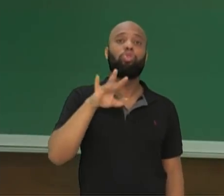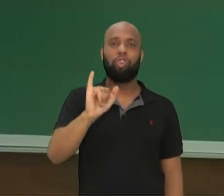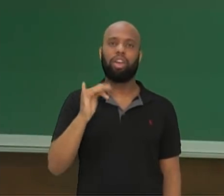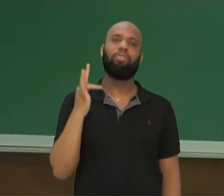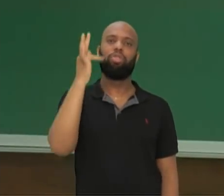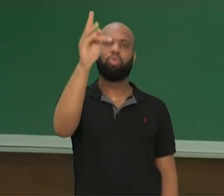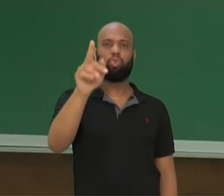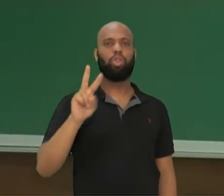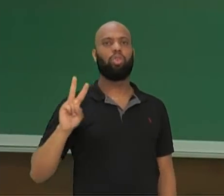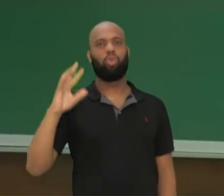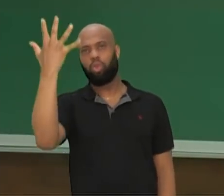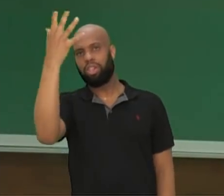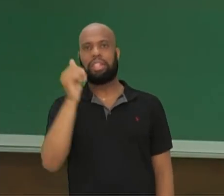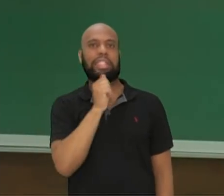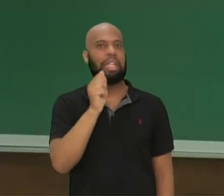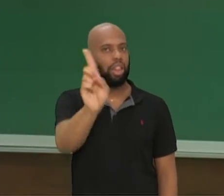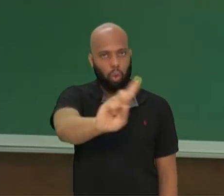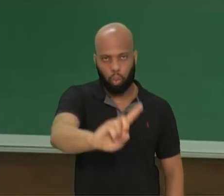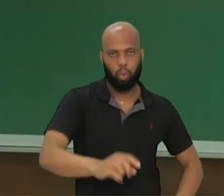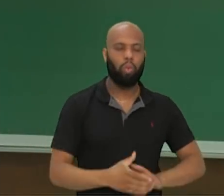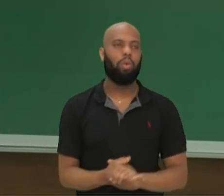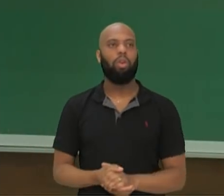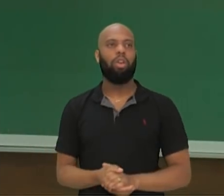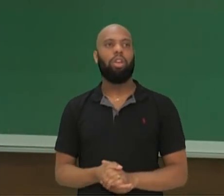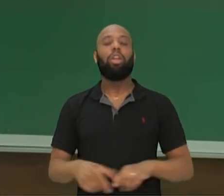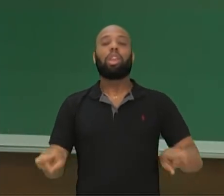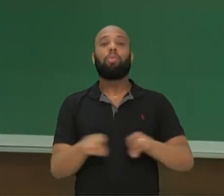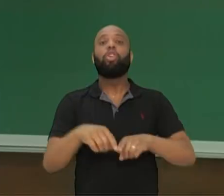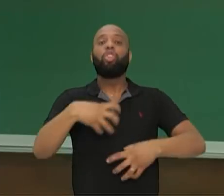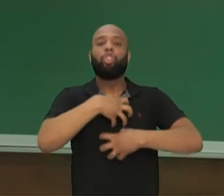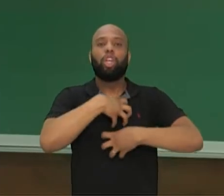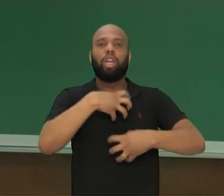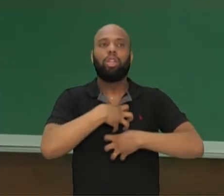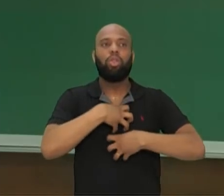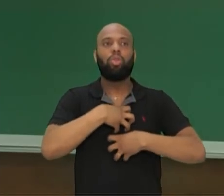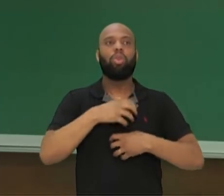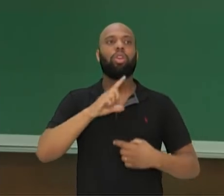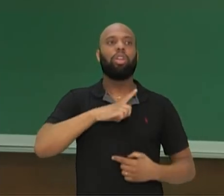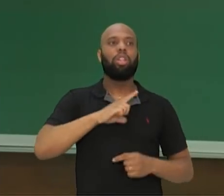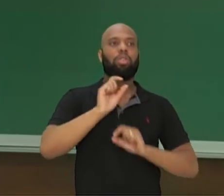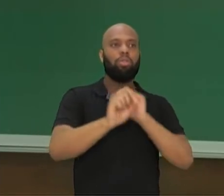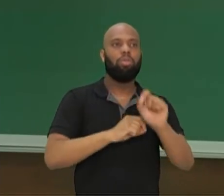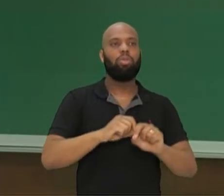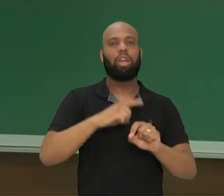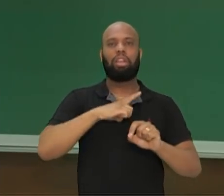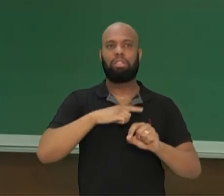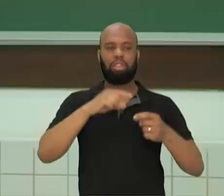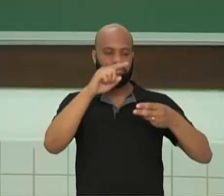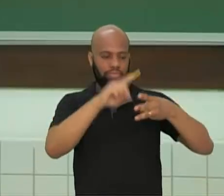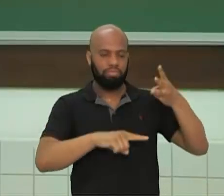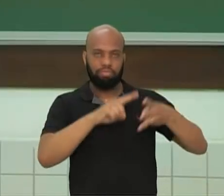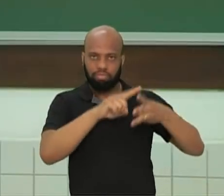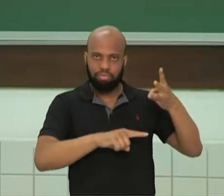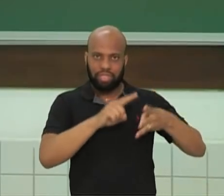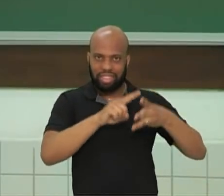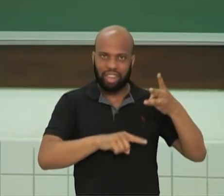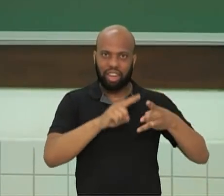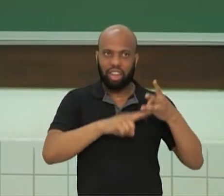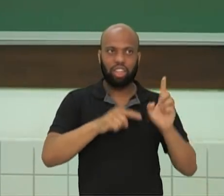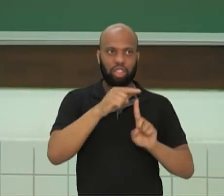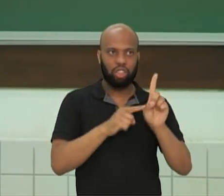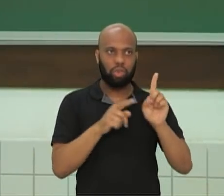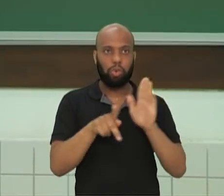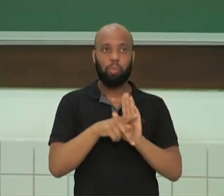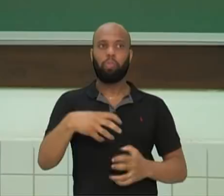vai acontecer, perfeito? E o modo indicativo, subjuntivo e o